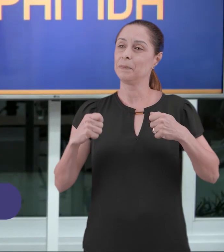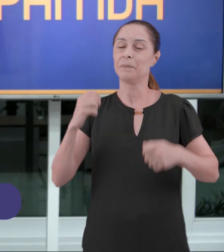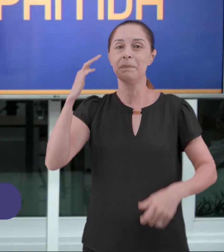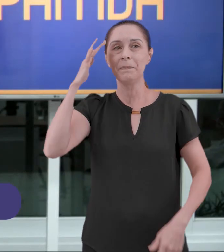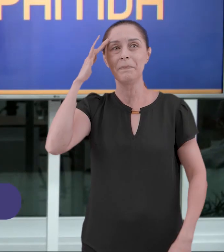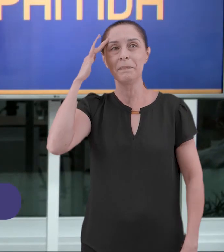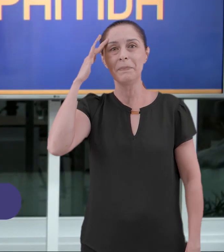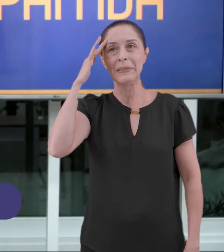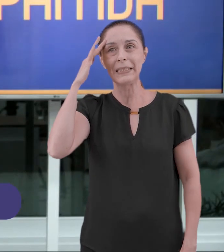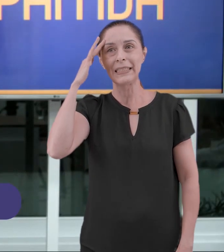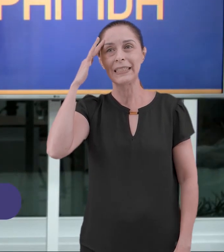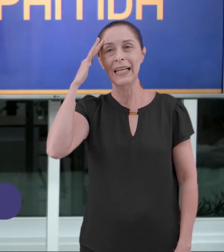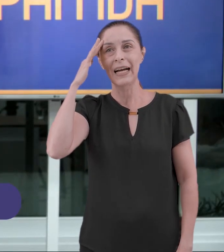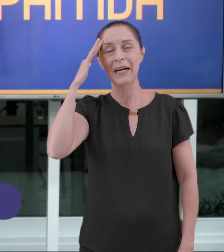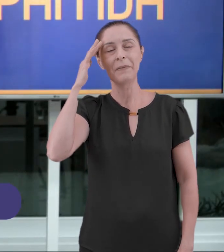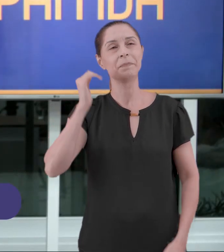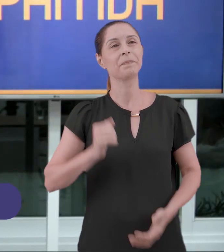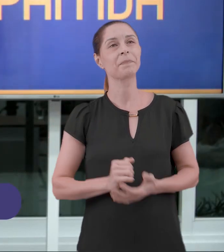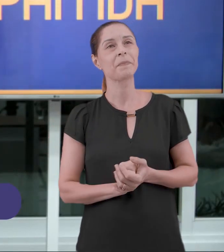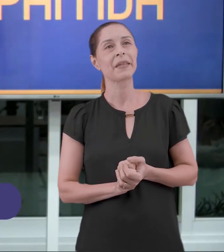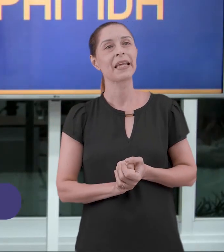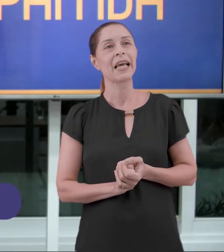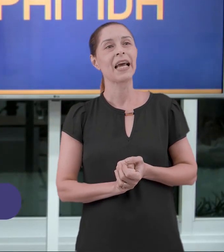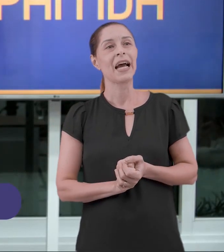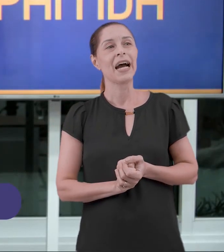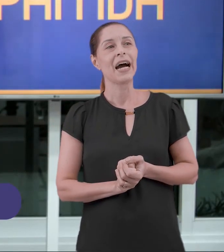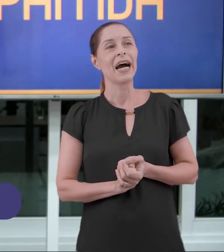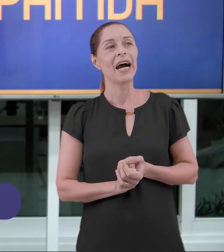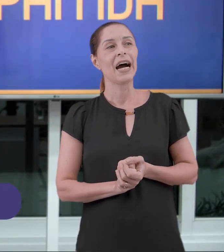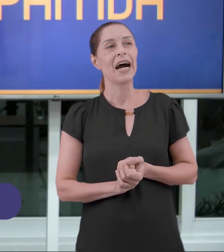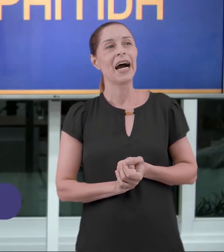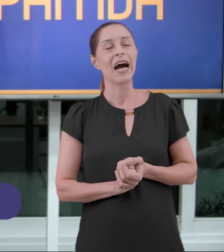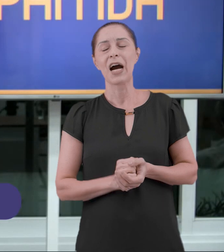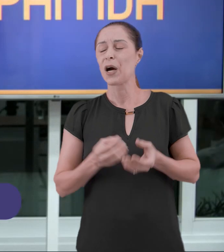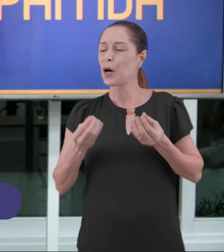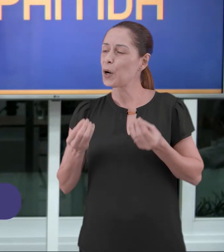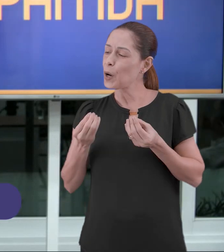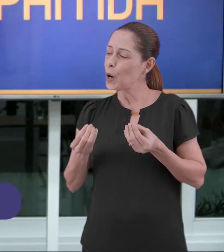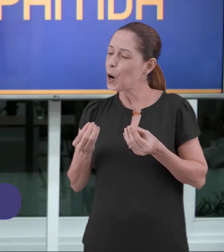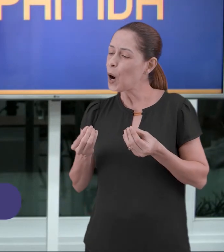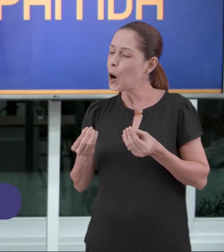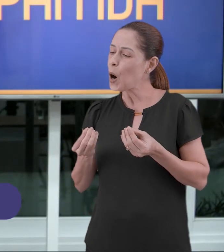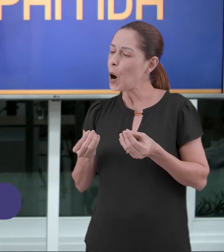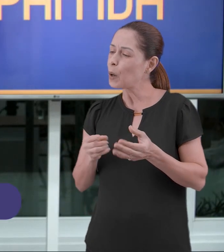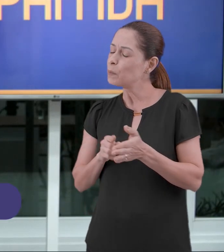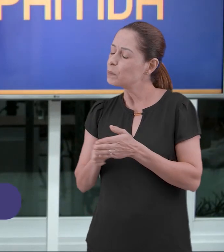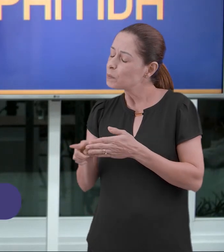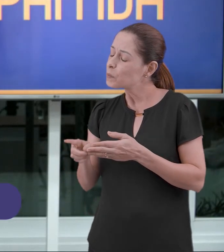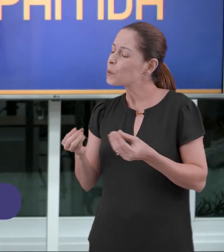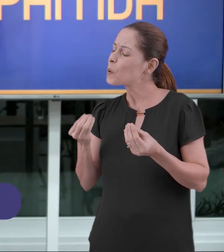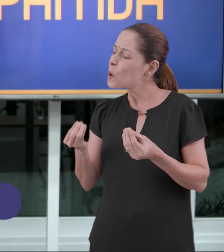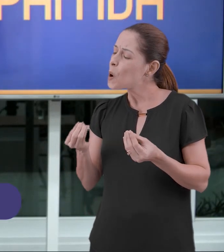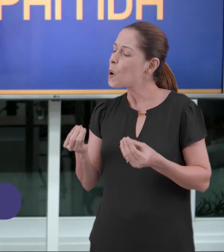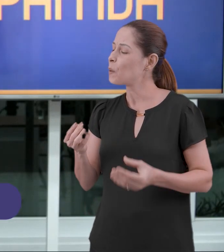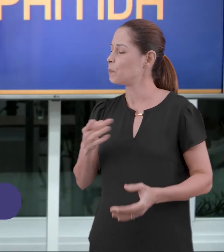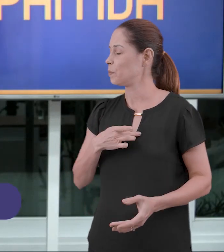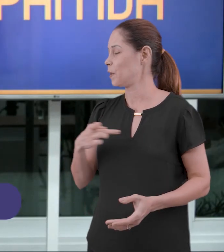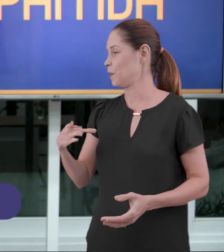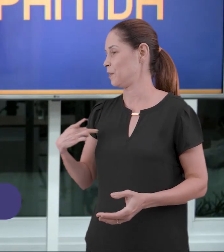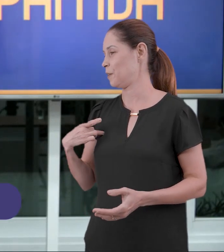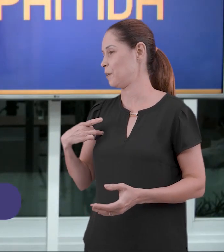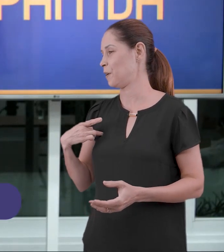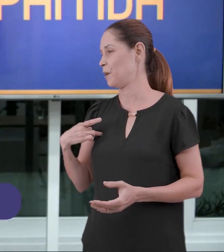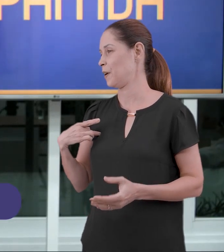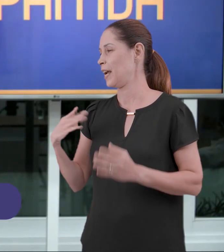respeito dessas pessoas. Eu queria que o senhor falasse, pastor Arival, um recado para as igrejas agora, porque muitas vezes